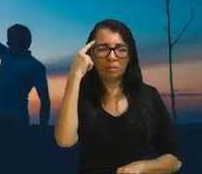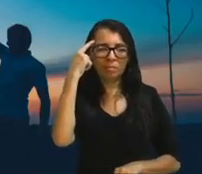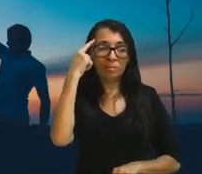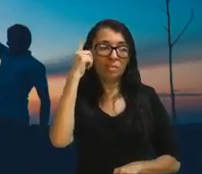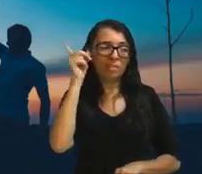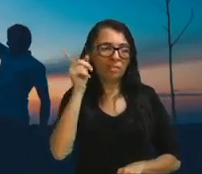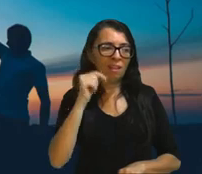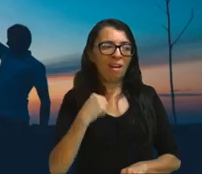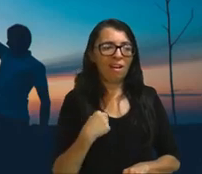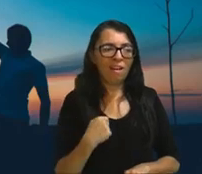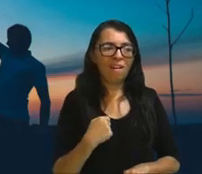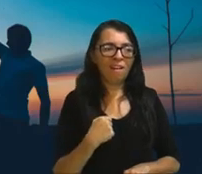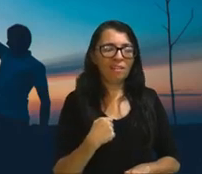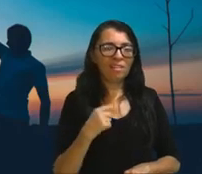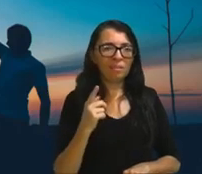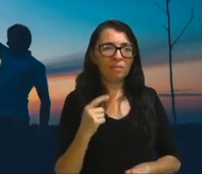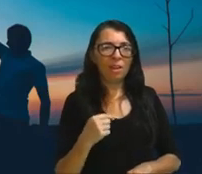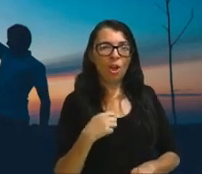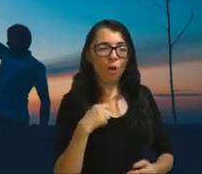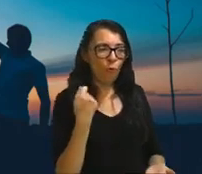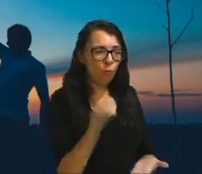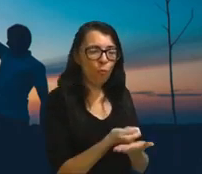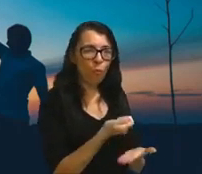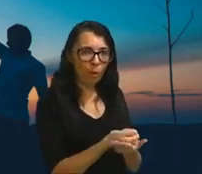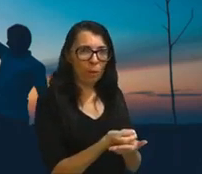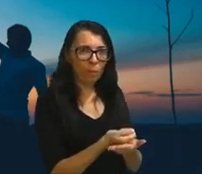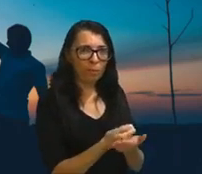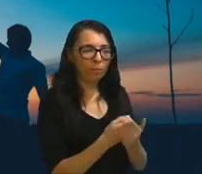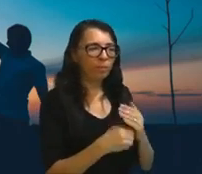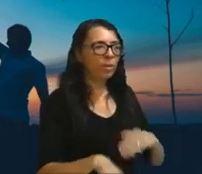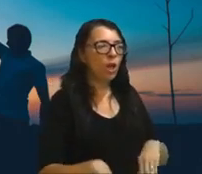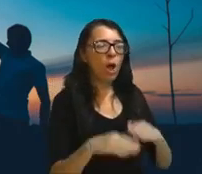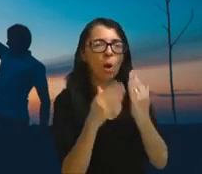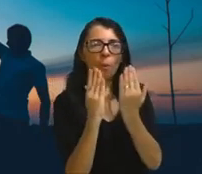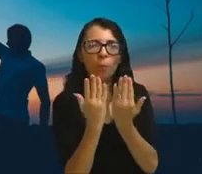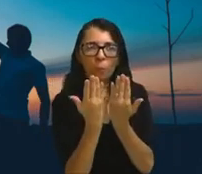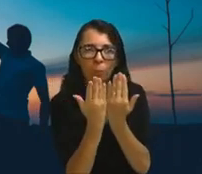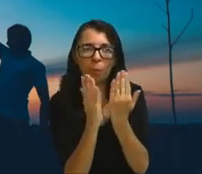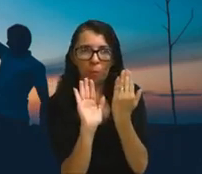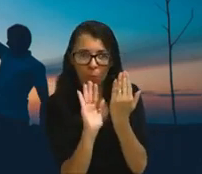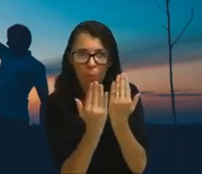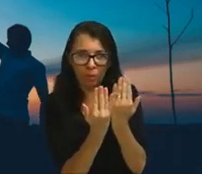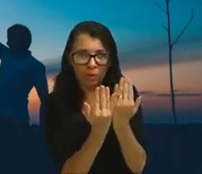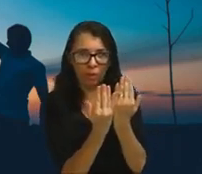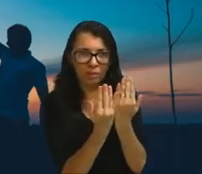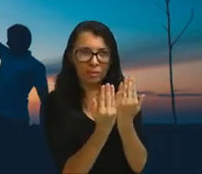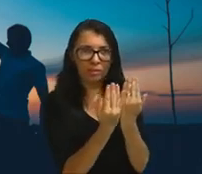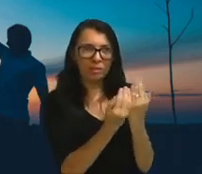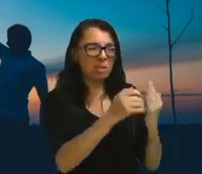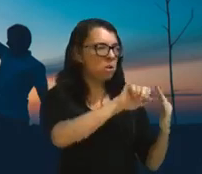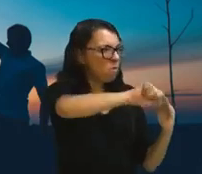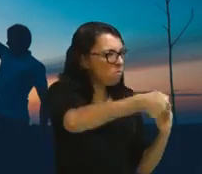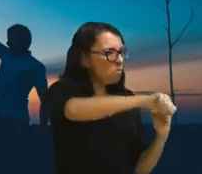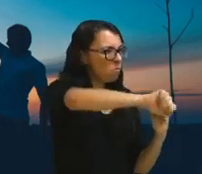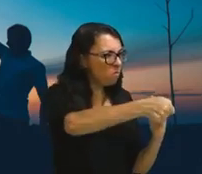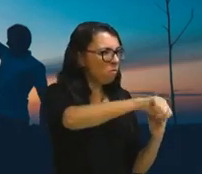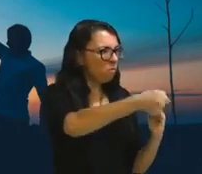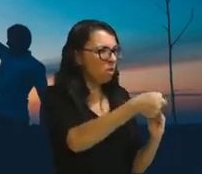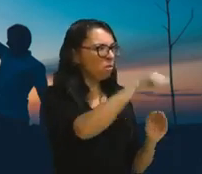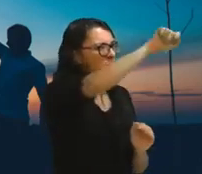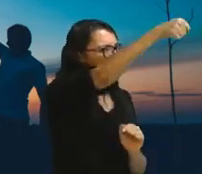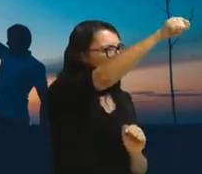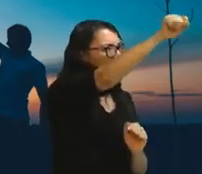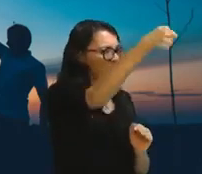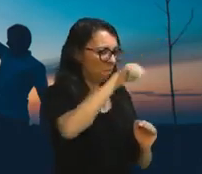o sentinela do seu lar. Não adianta você colocar vigias, espiões dentro dos